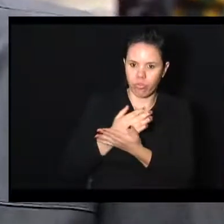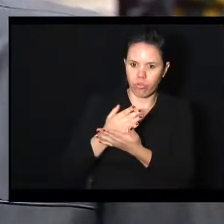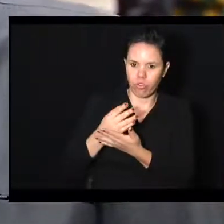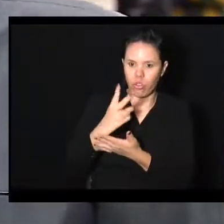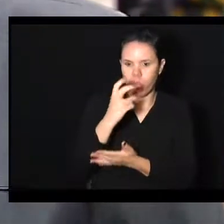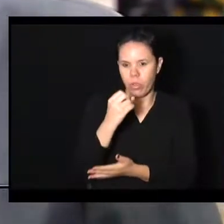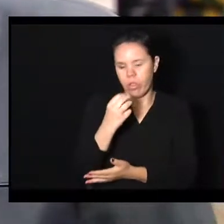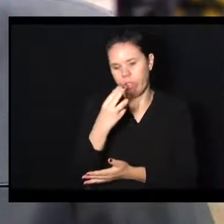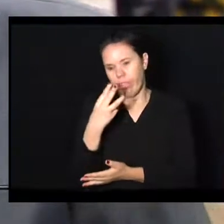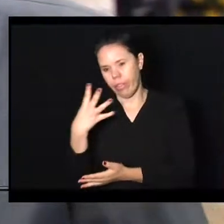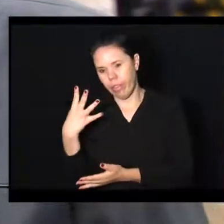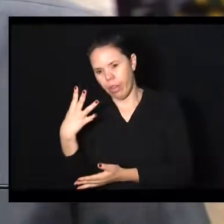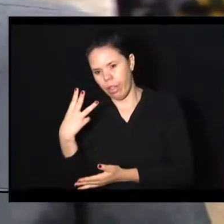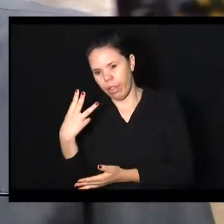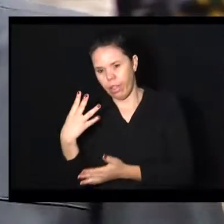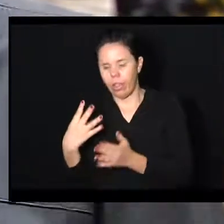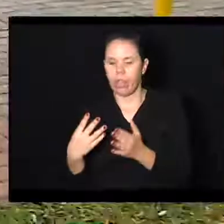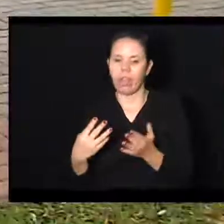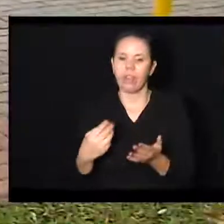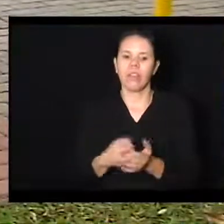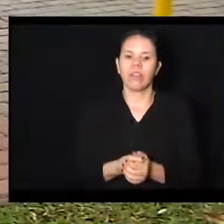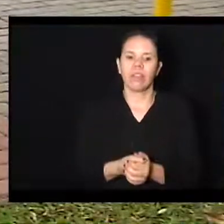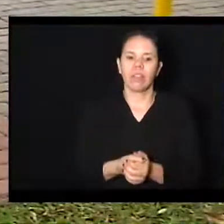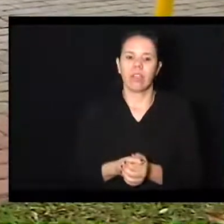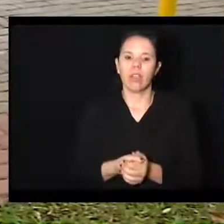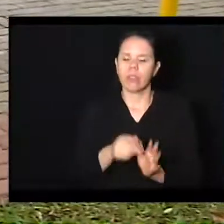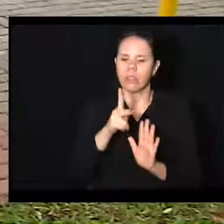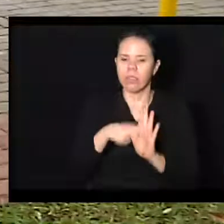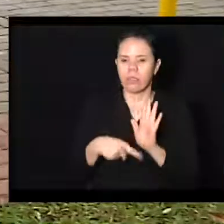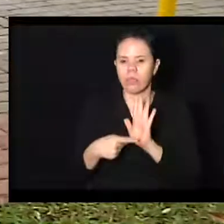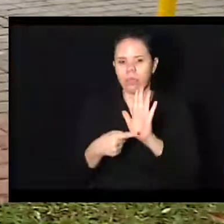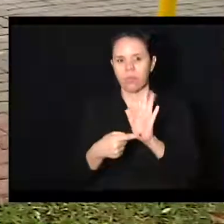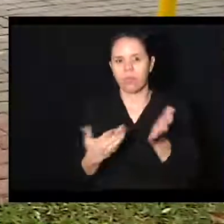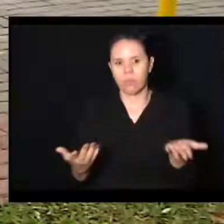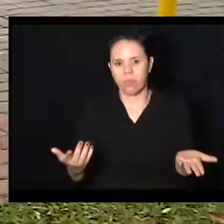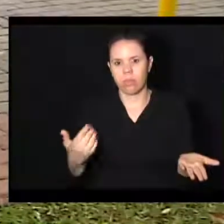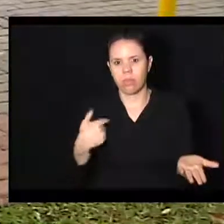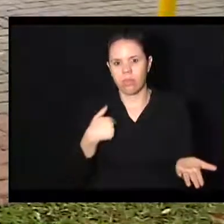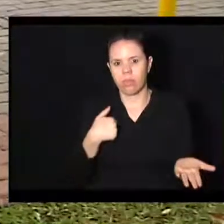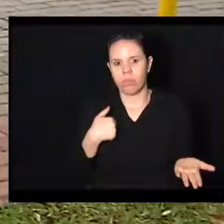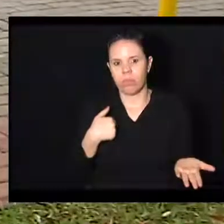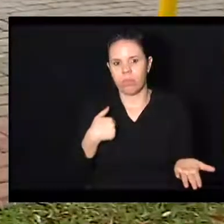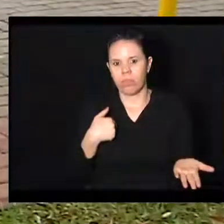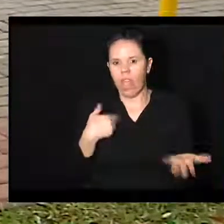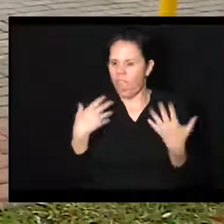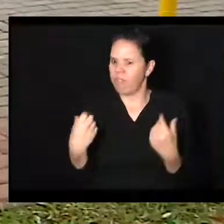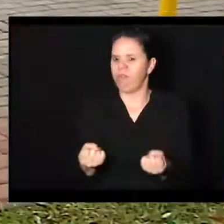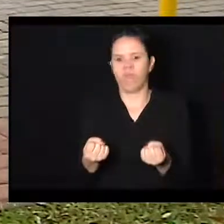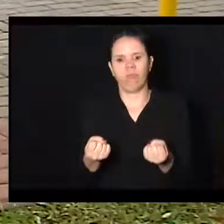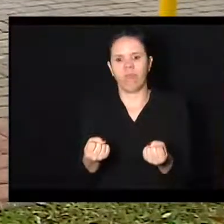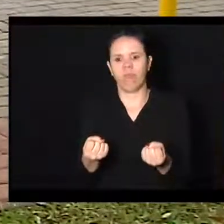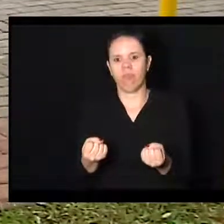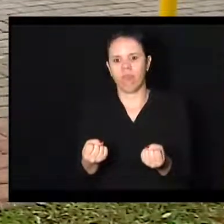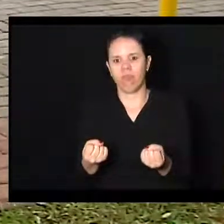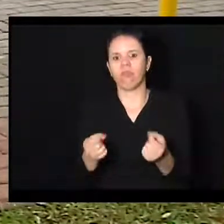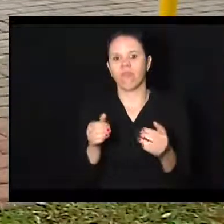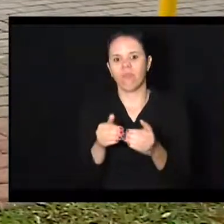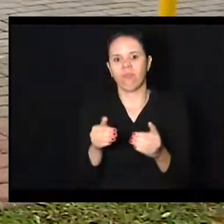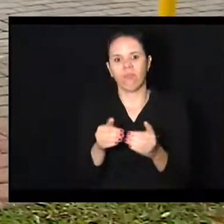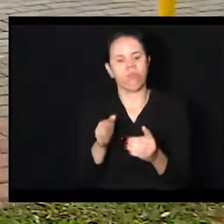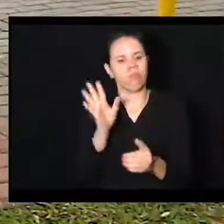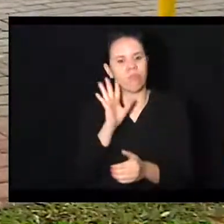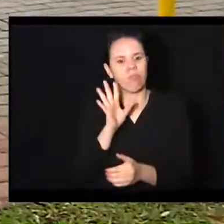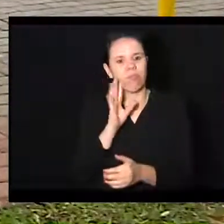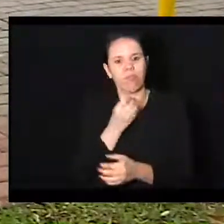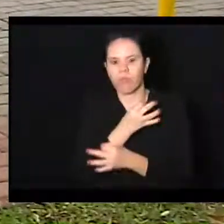2013, 2014, e veio com esse projeto. De pronto, eu já abracei, porque eu vejo que